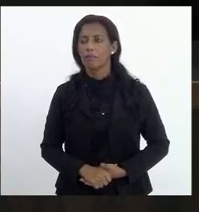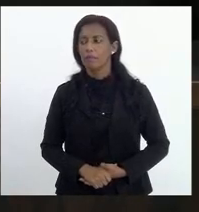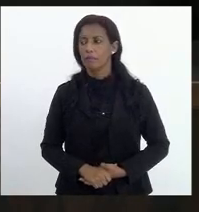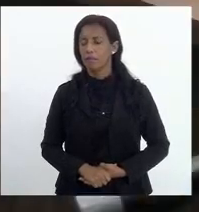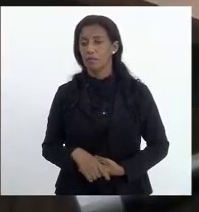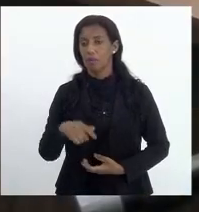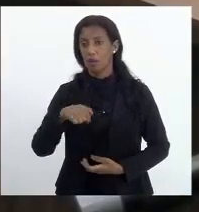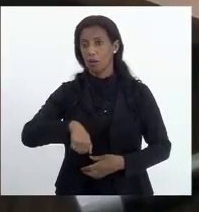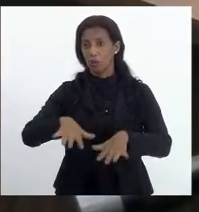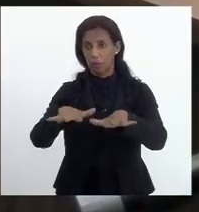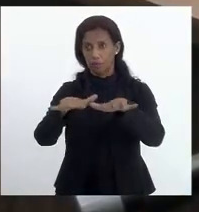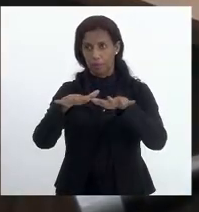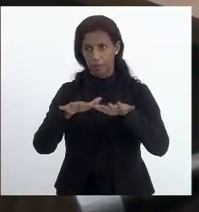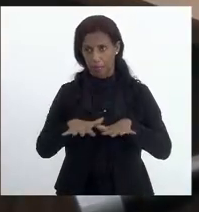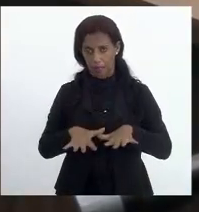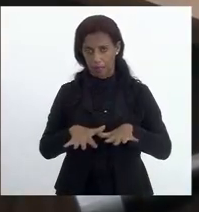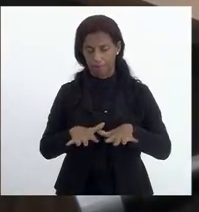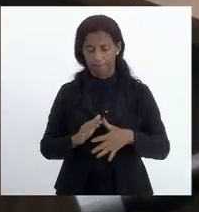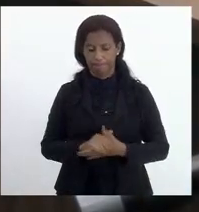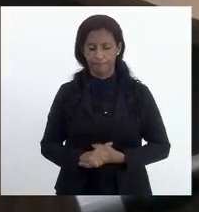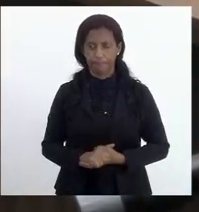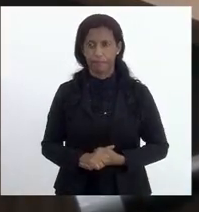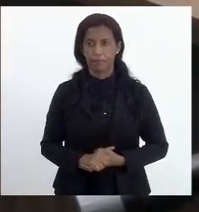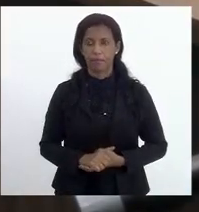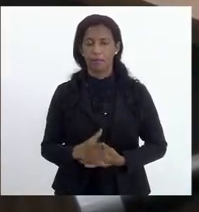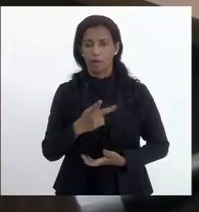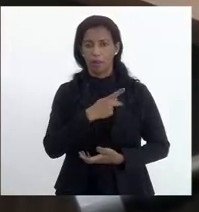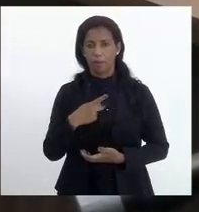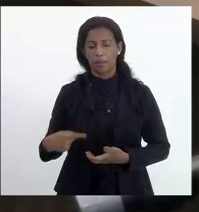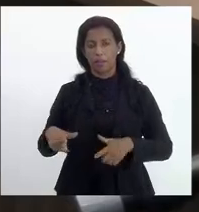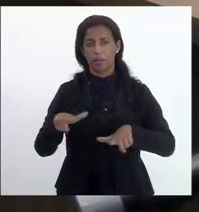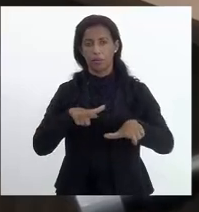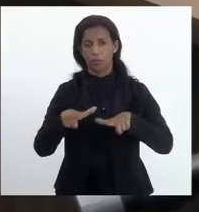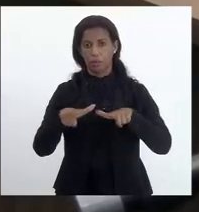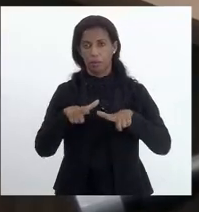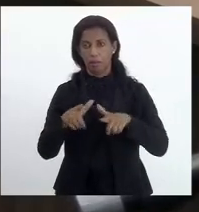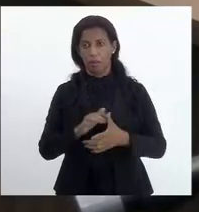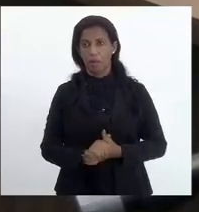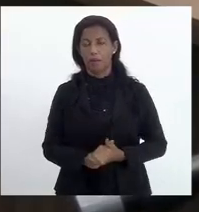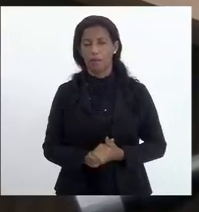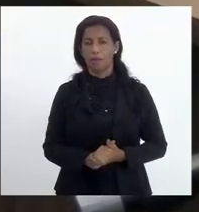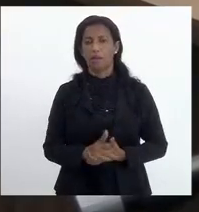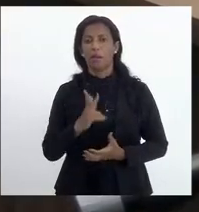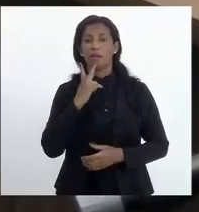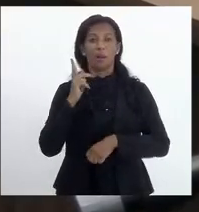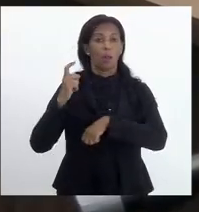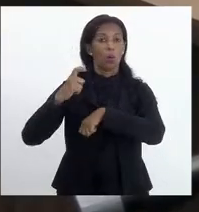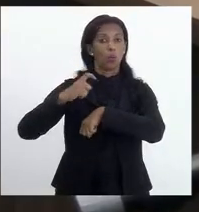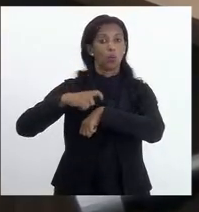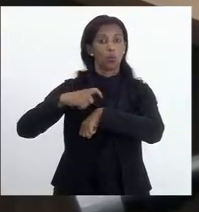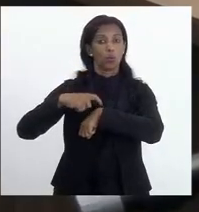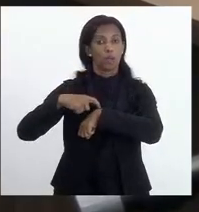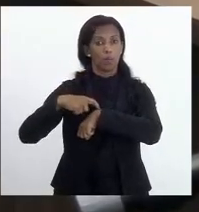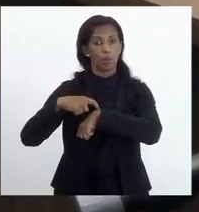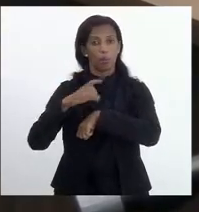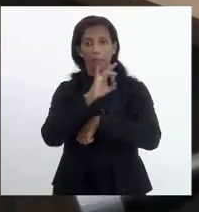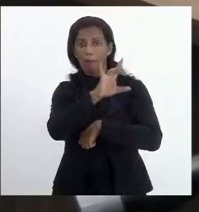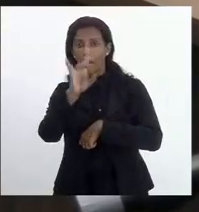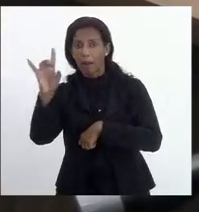No plenário, o presidente dos trabalhos vai fixar um prazo para cada um